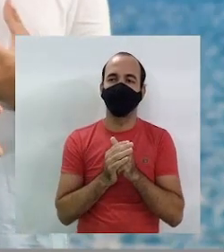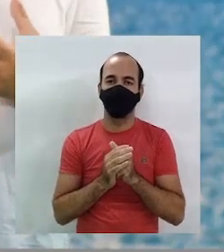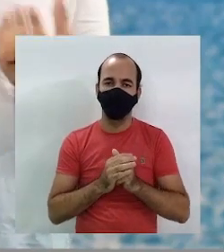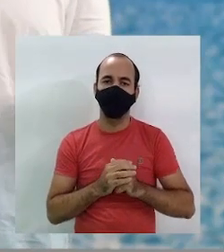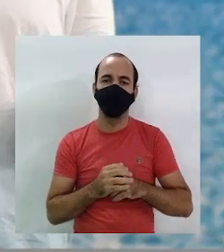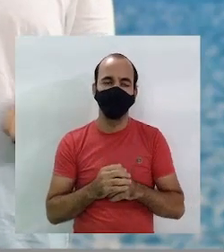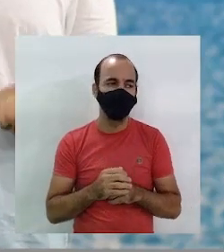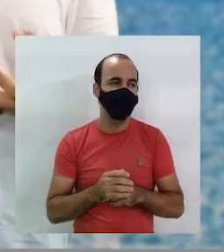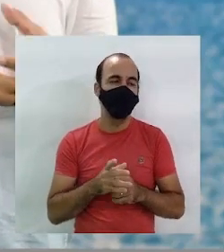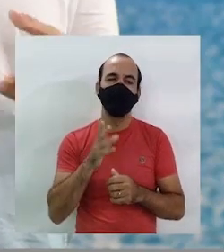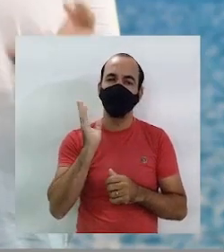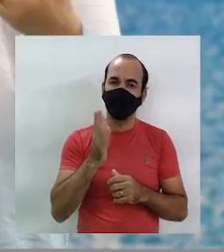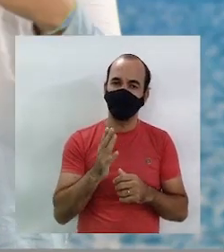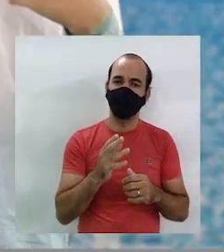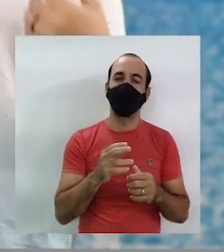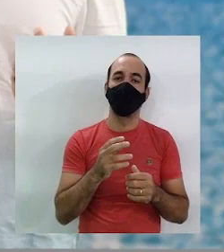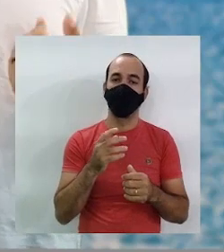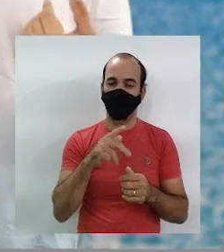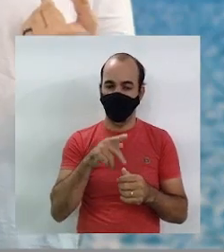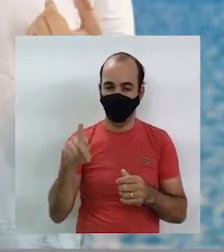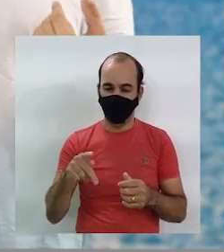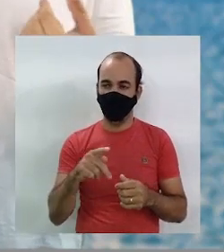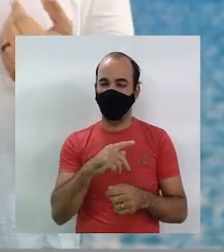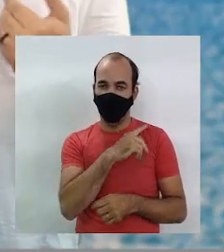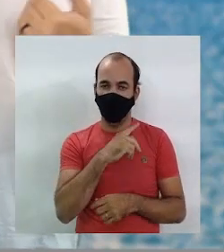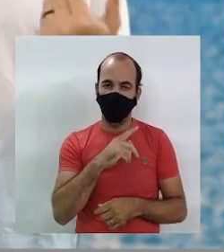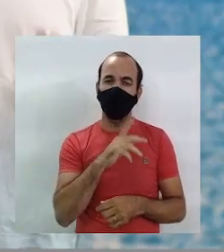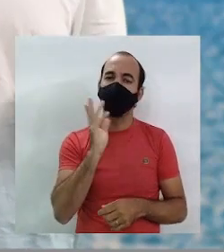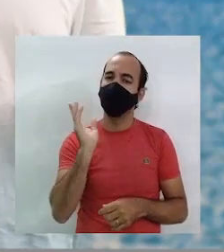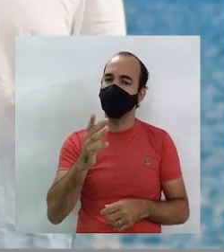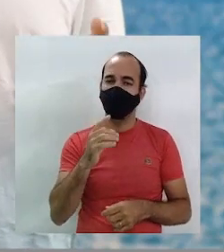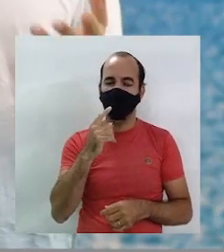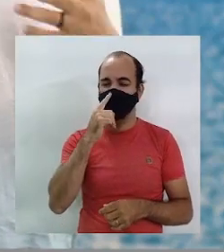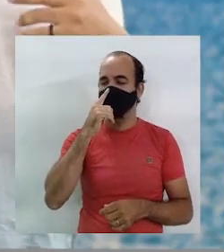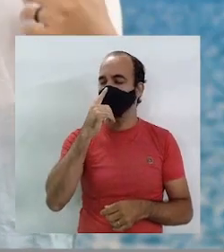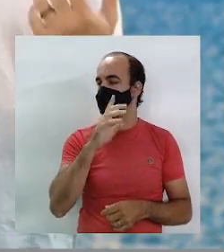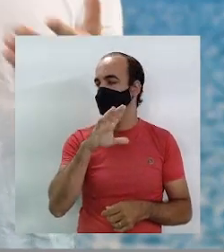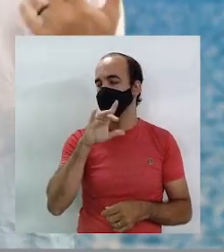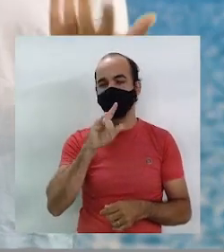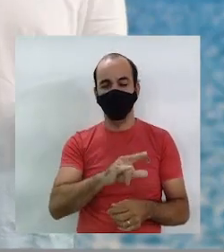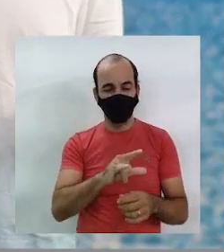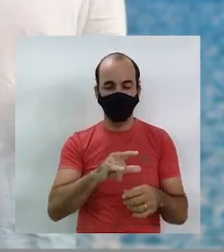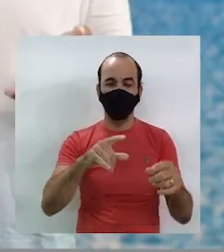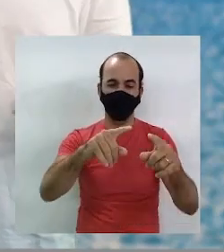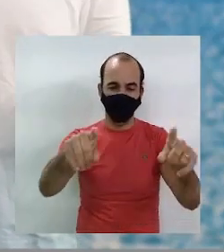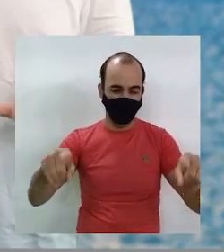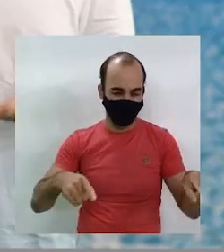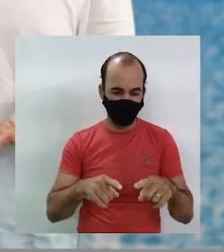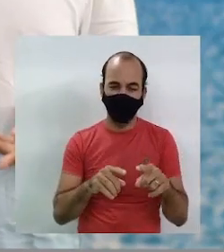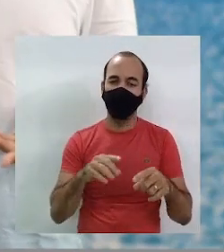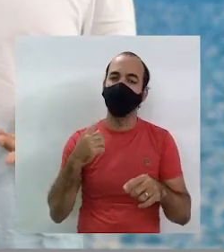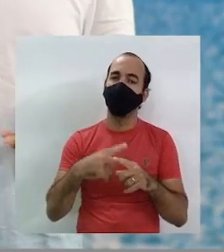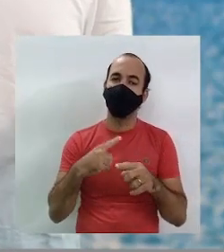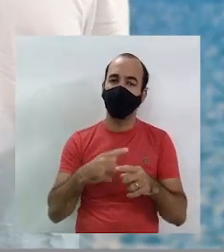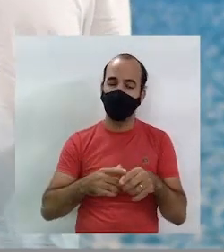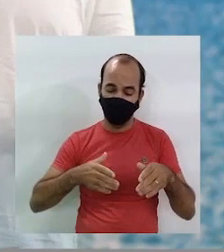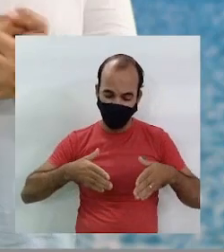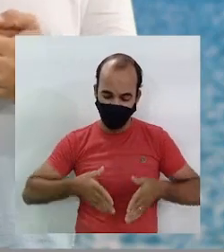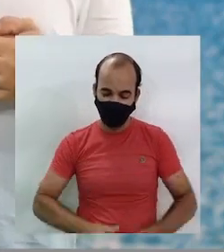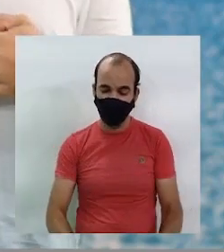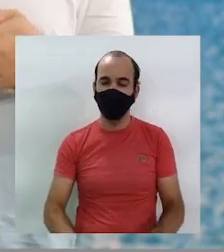estar lá, mas eu, particularmente, eu sou apaixonado, porque eu nasci e cresci no bairro da